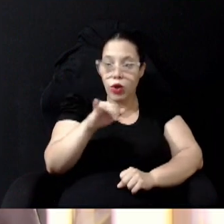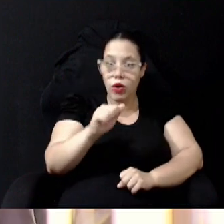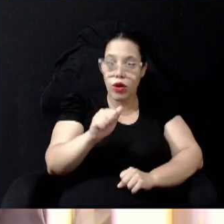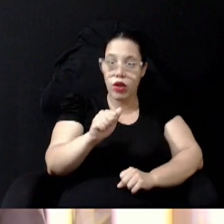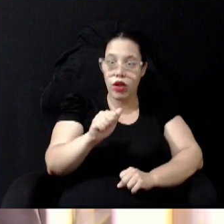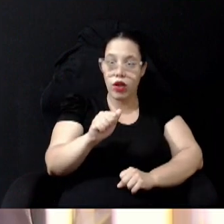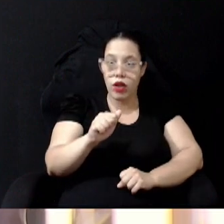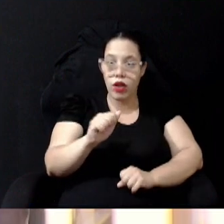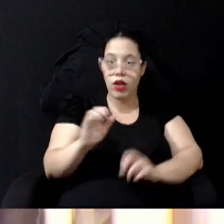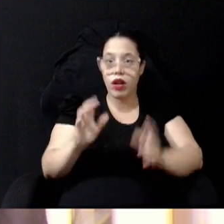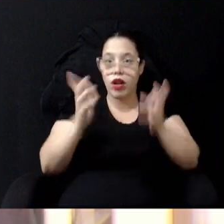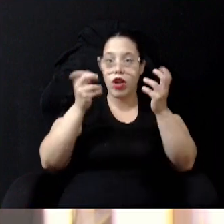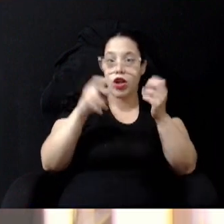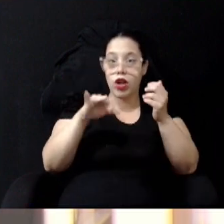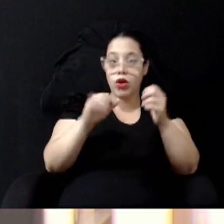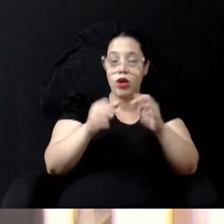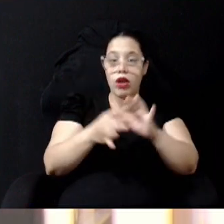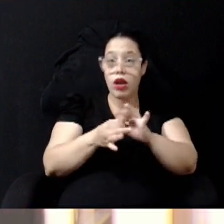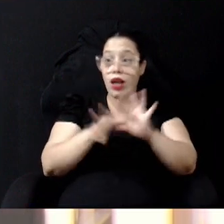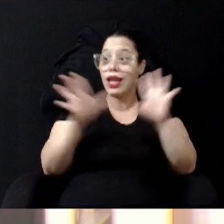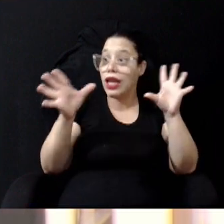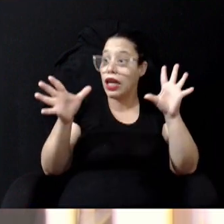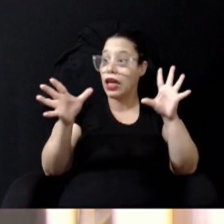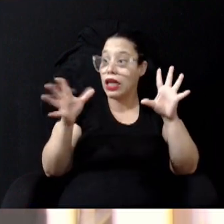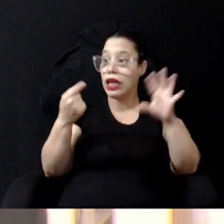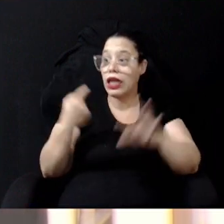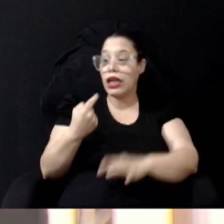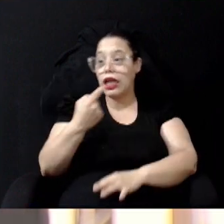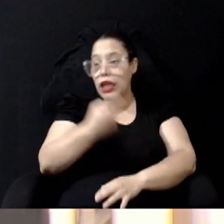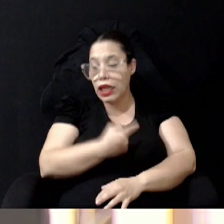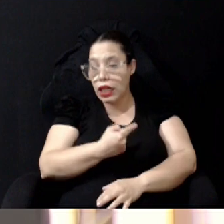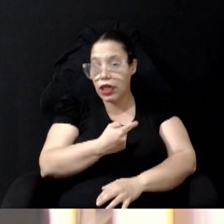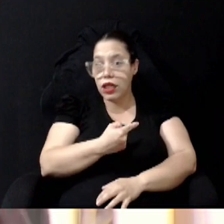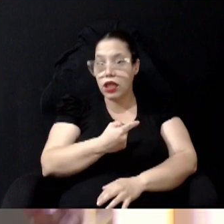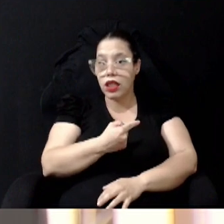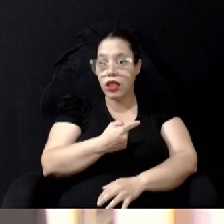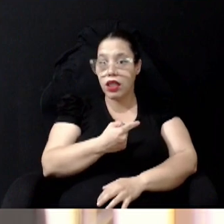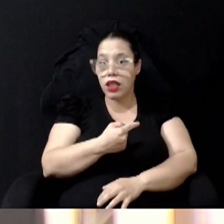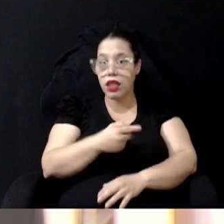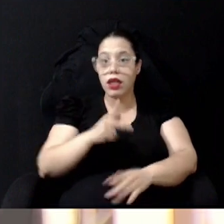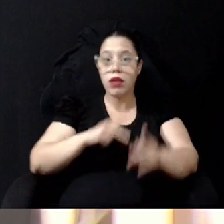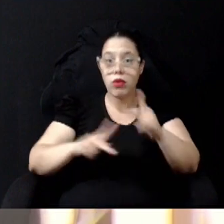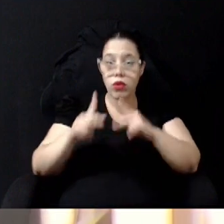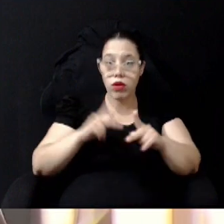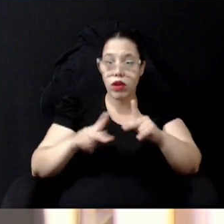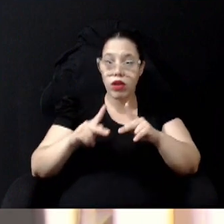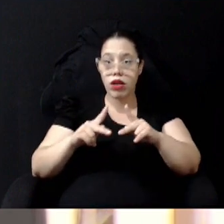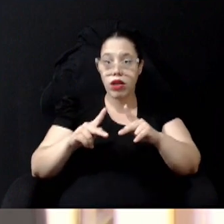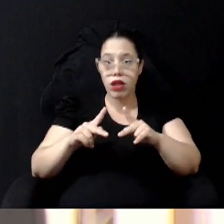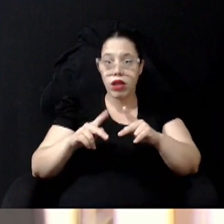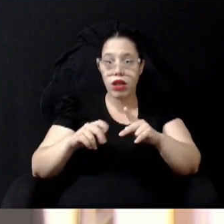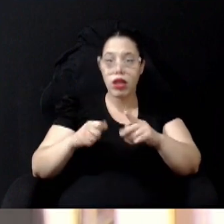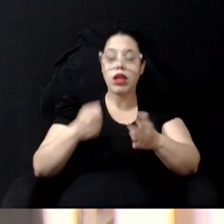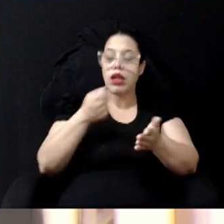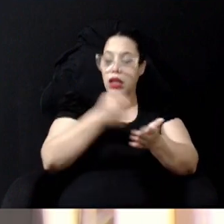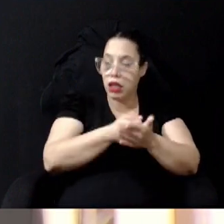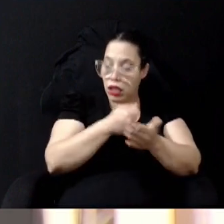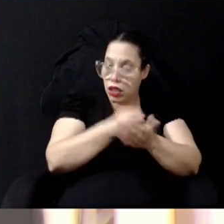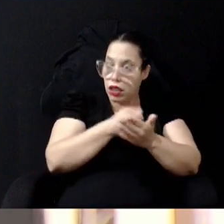Sônia Livre, que nós, promotoras legais populares, estamos encabeçando uma